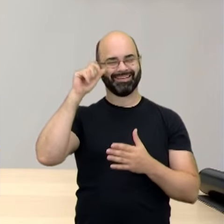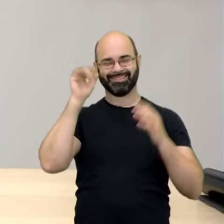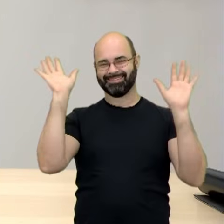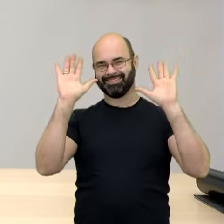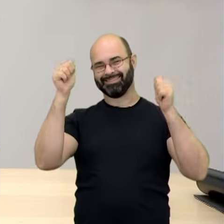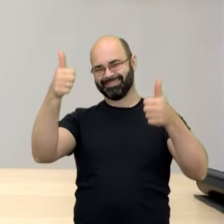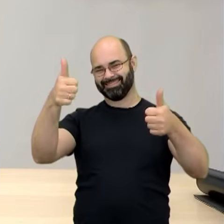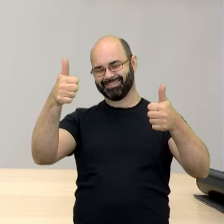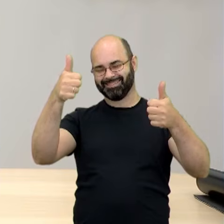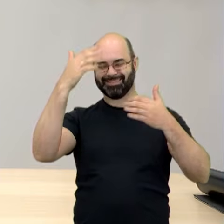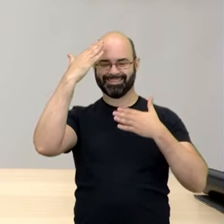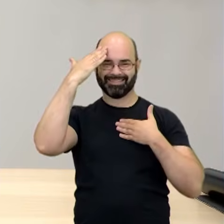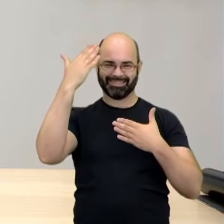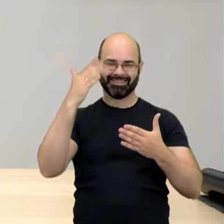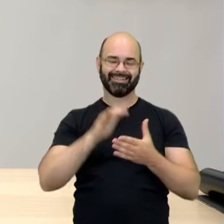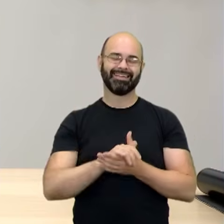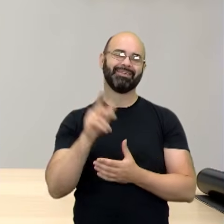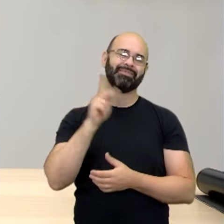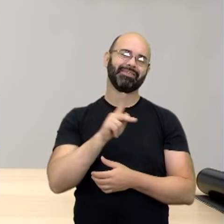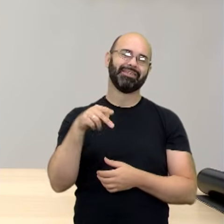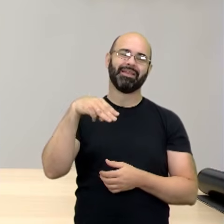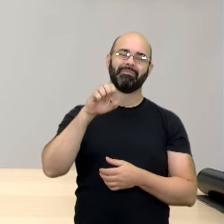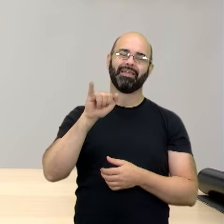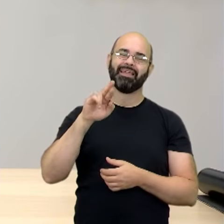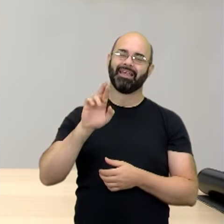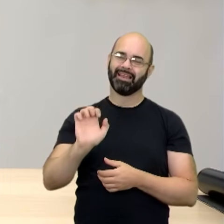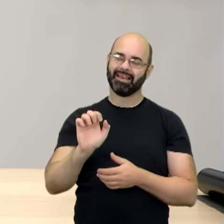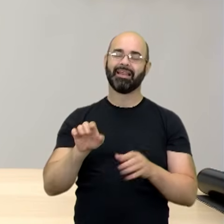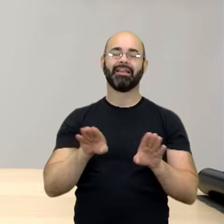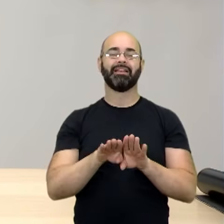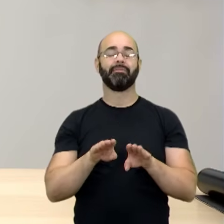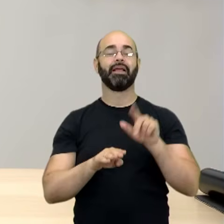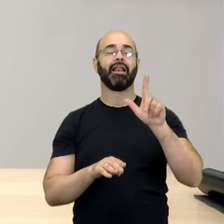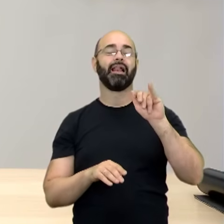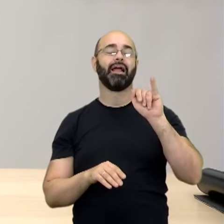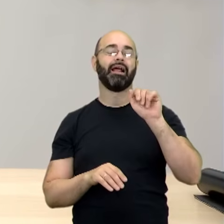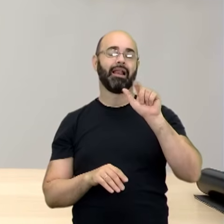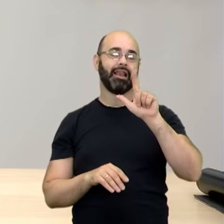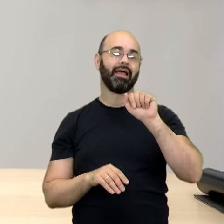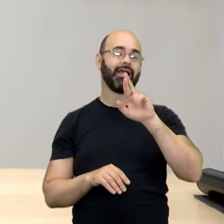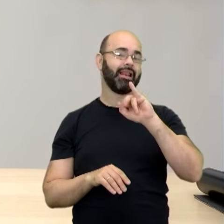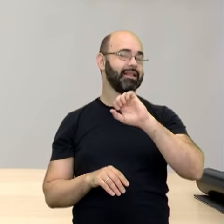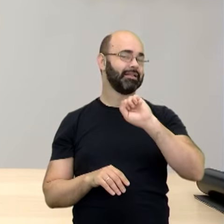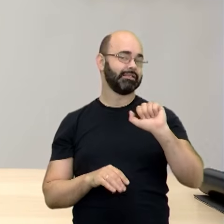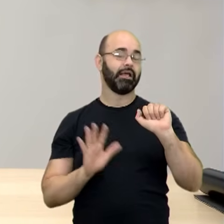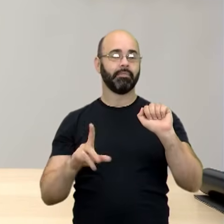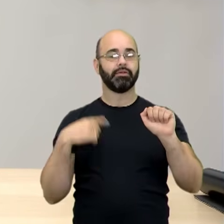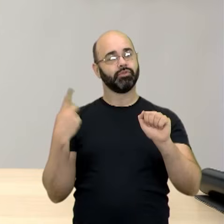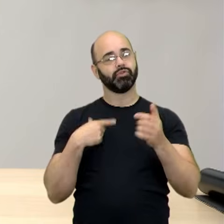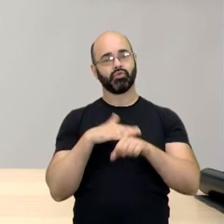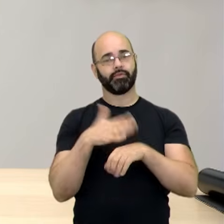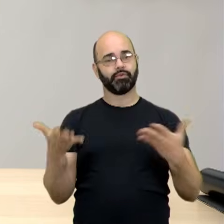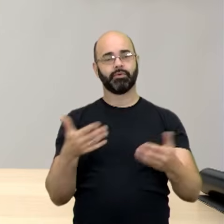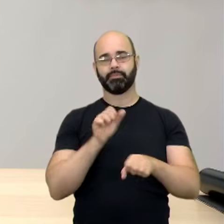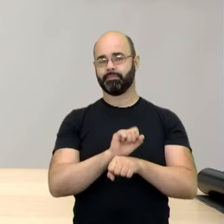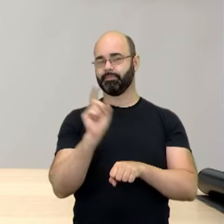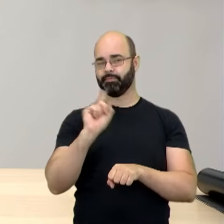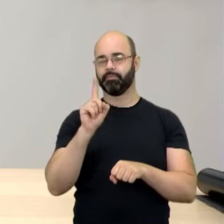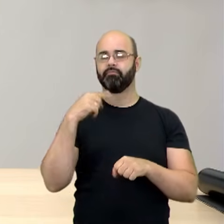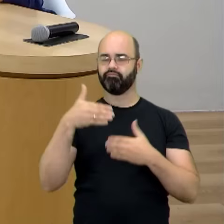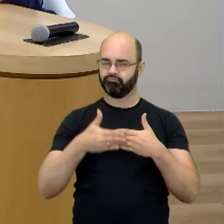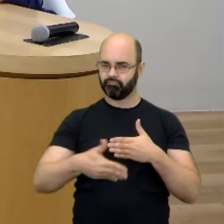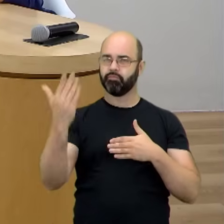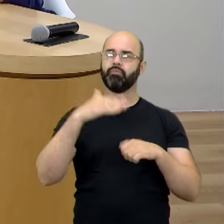está aqui comigo, a professora Meire, a Larissa. E é isso, gente, essa conversa ela não termina aqui, né? A gente tem que falar sobre isso